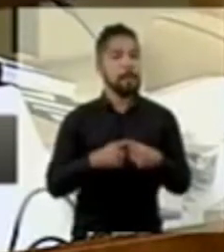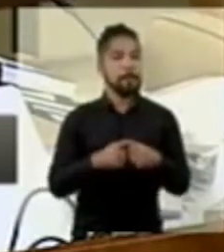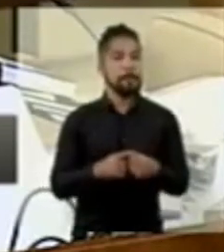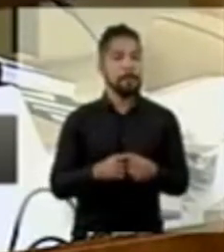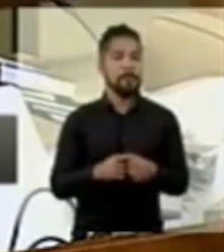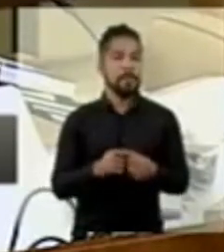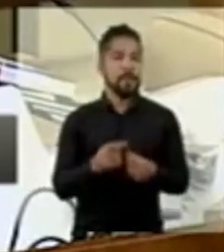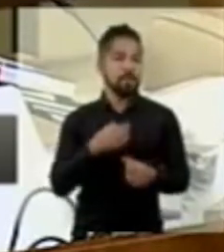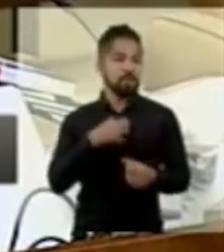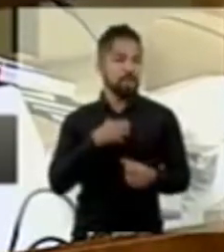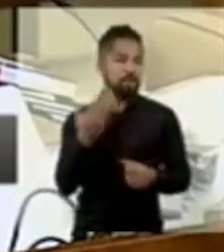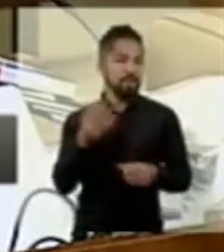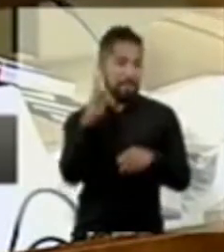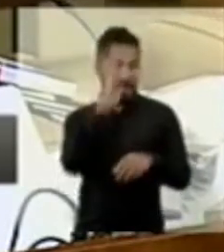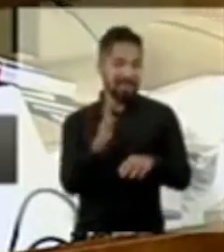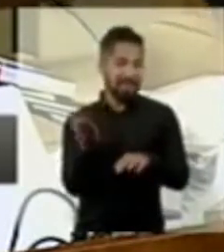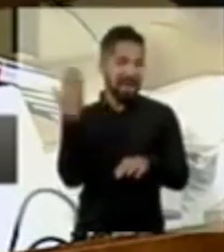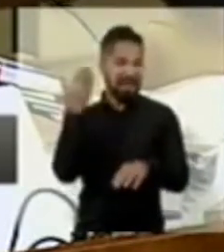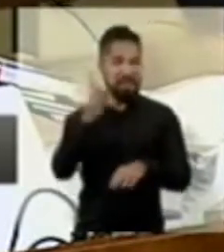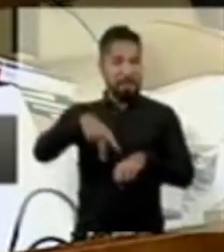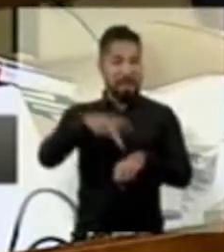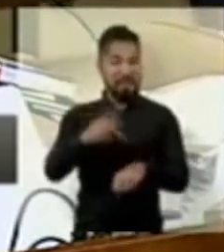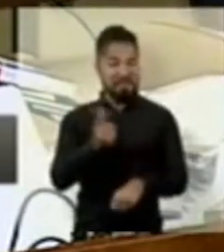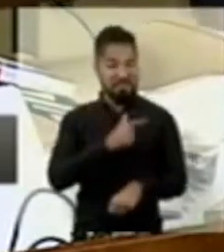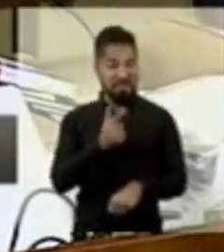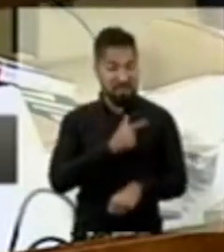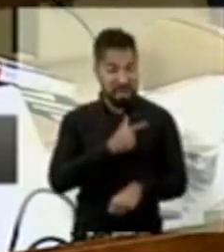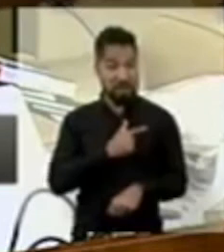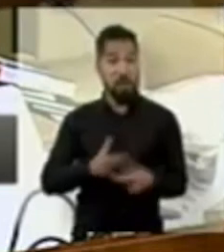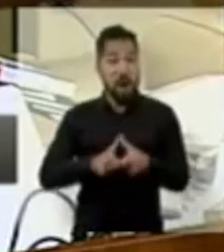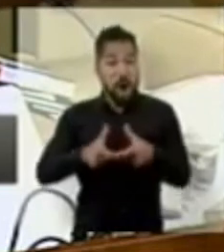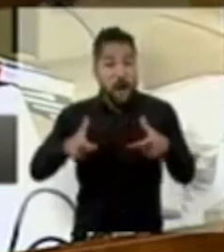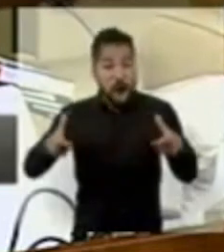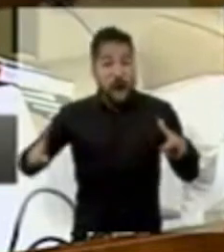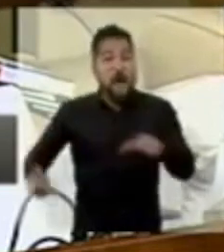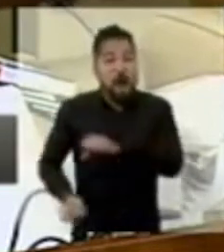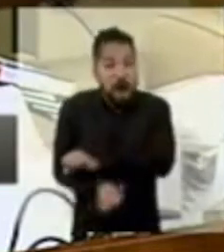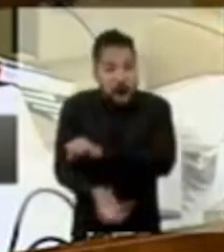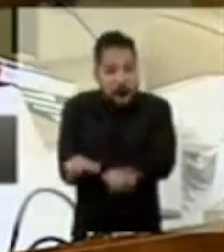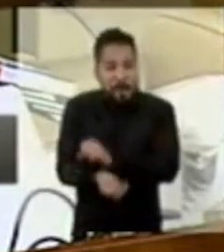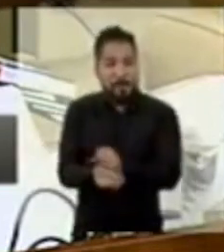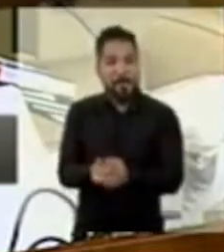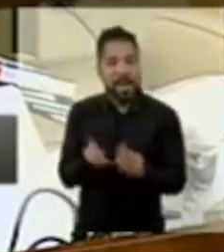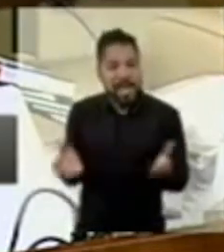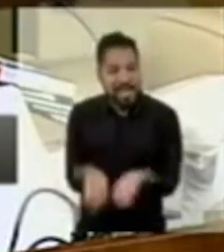éramos antes um país feio e desonesto que dá os incentivos errados e extrai